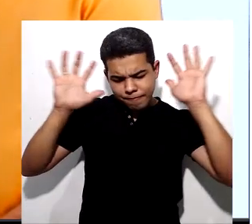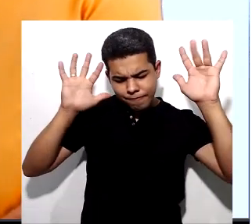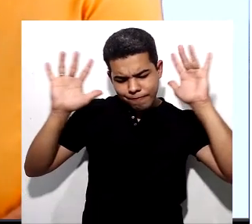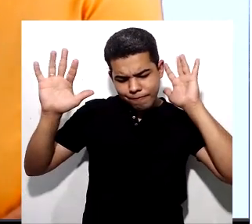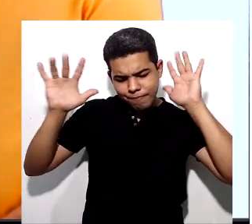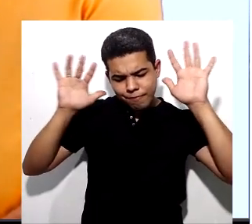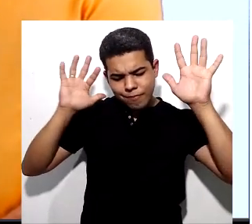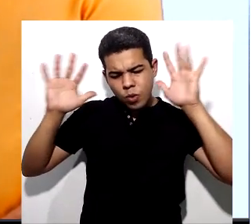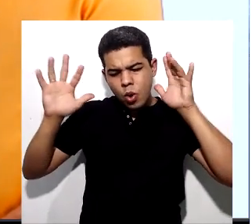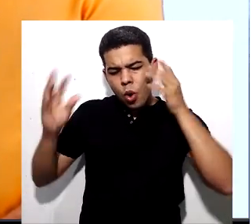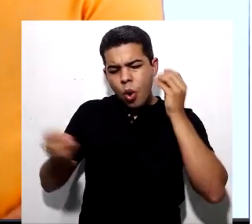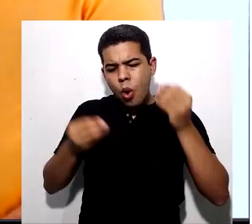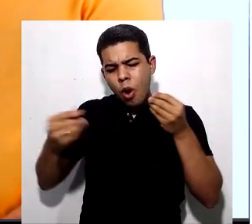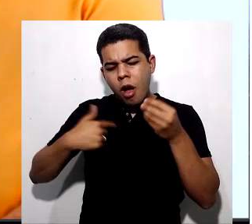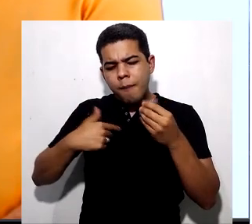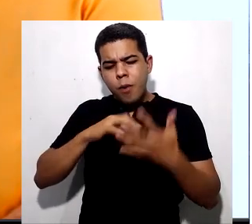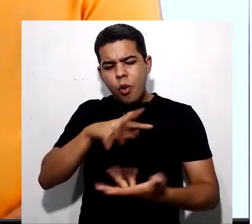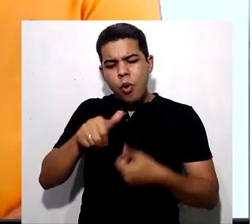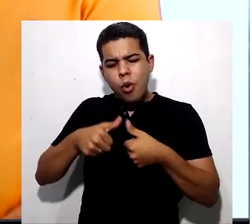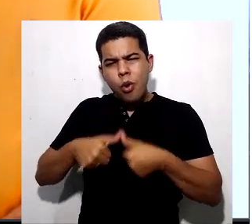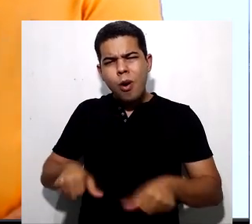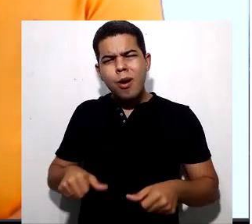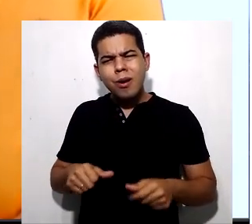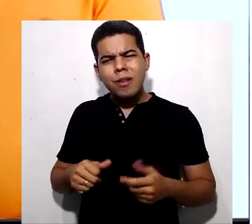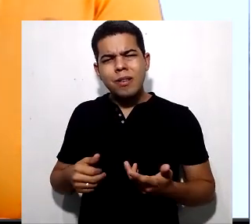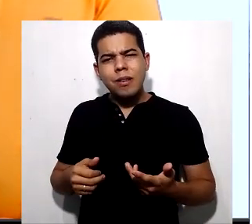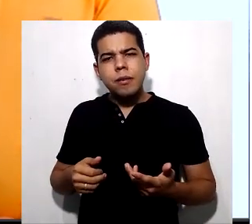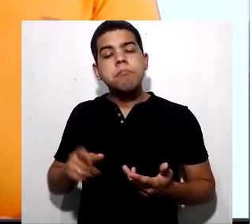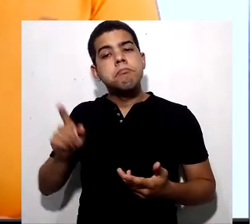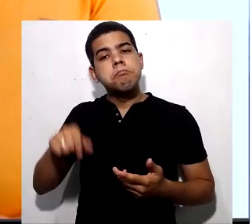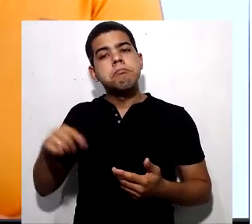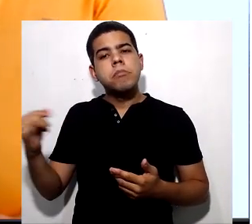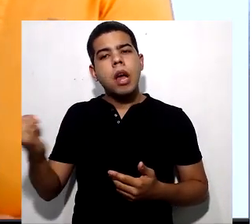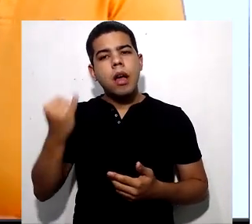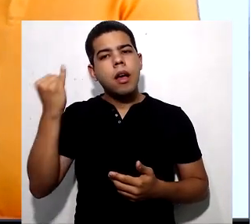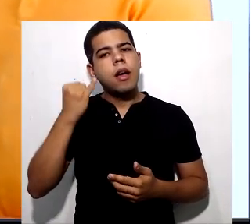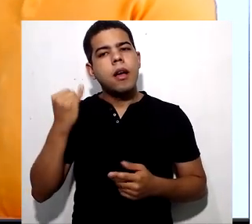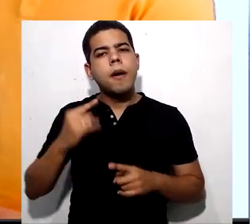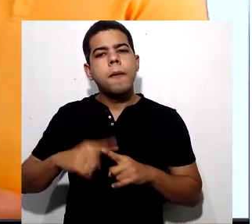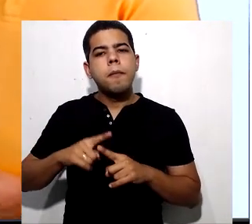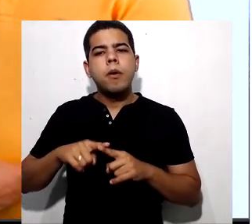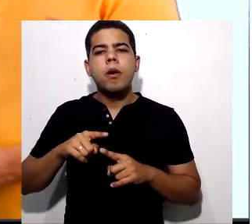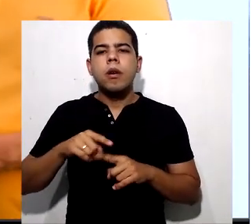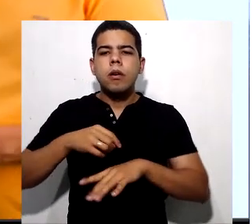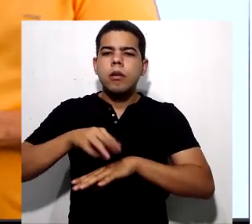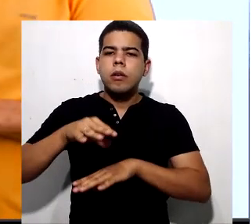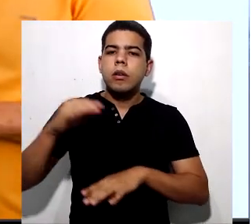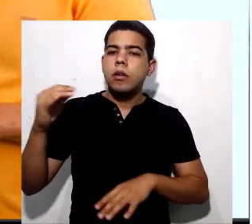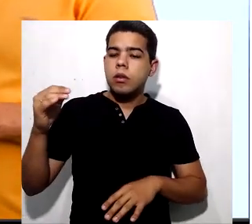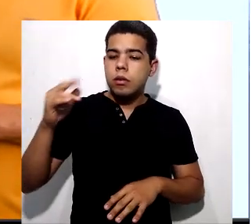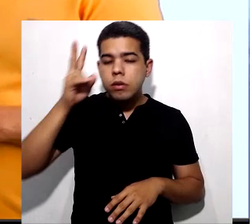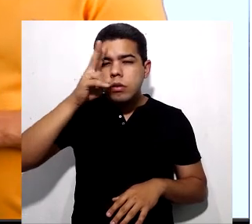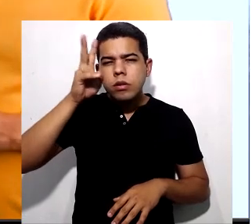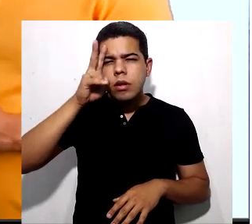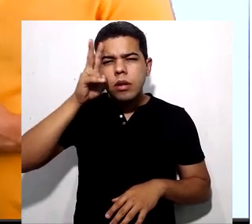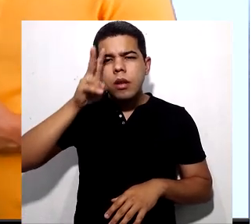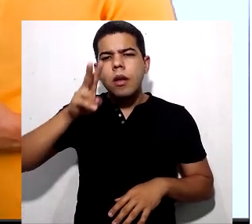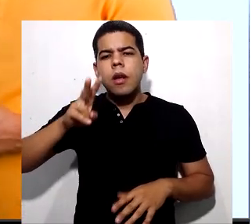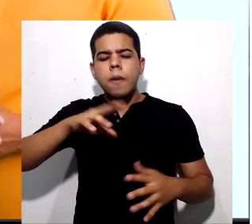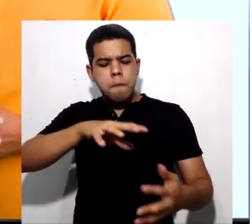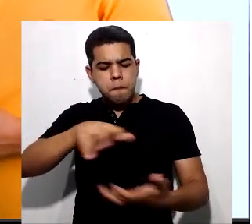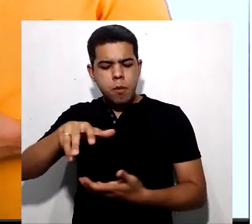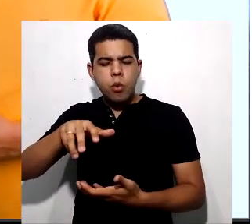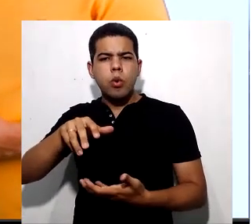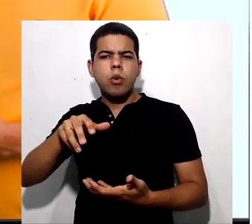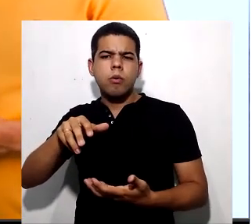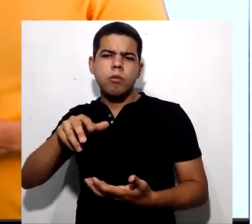a reflexão do estar no mundo, que é um traço importante que eu gostaria de lembrar ao estudante que quer adentrar nesse